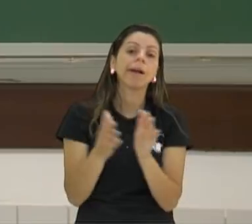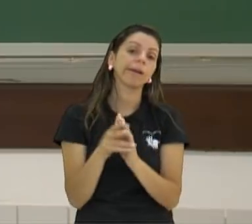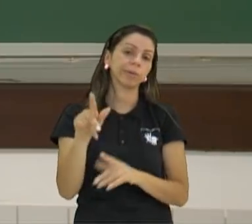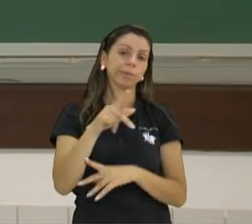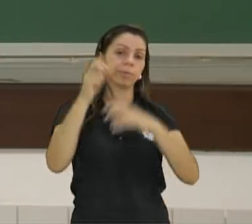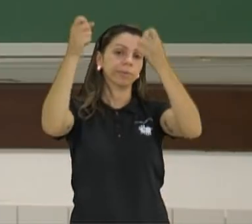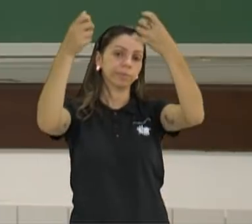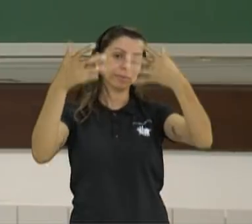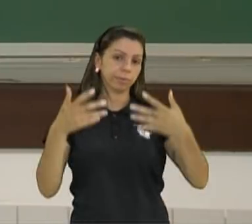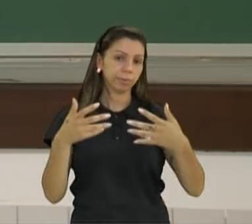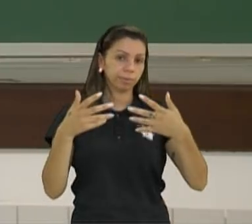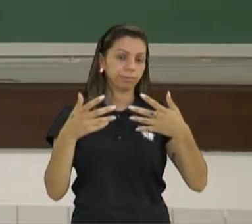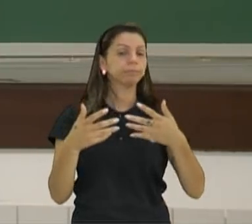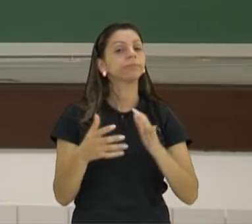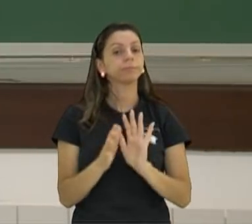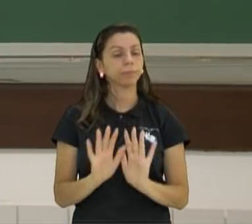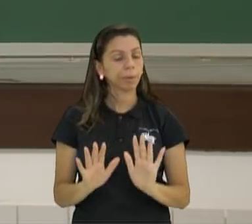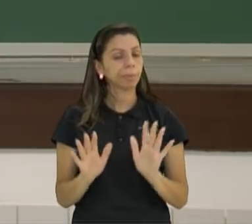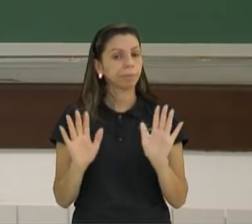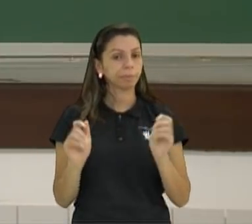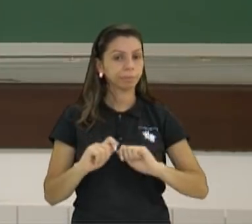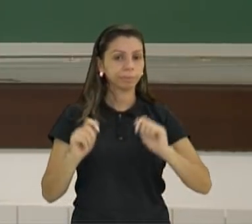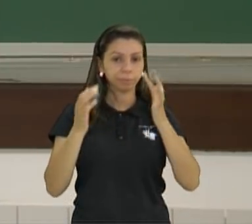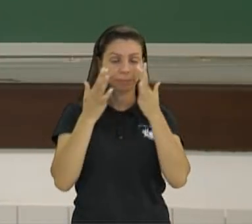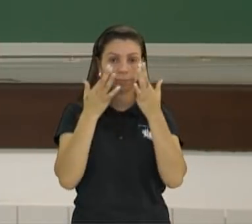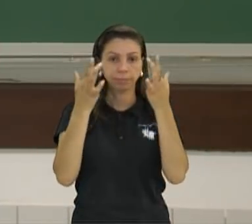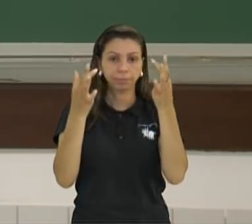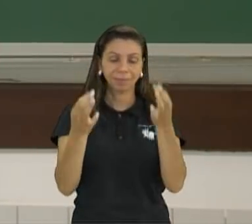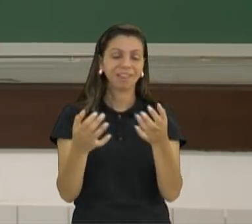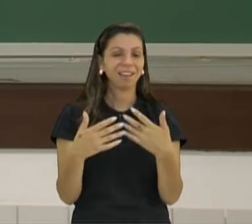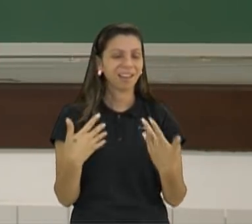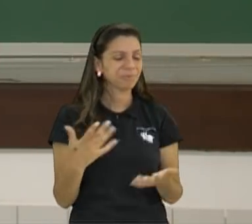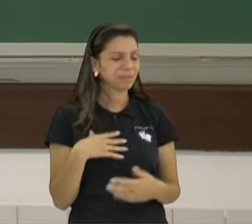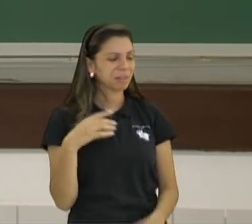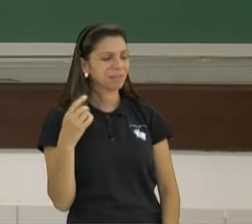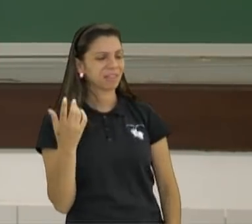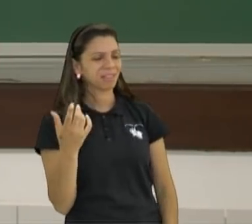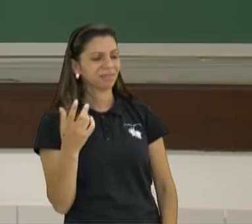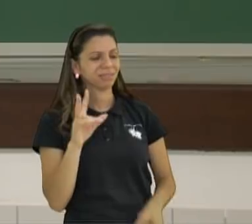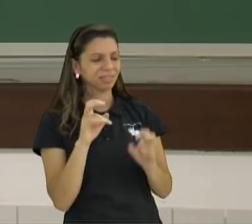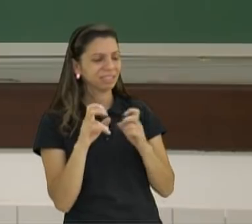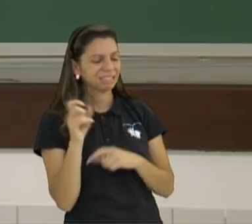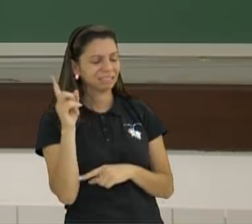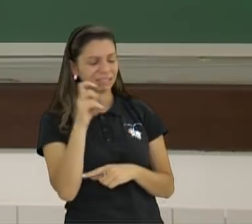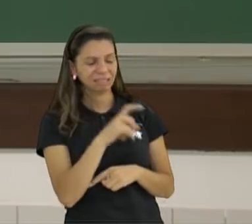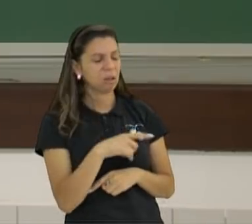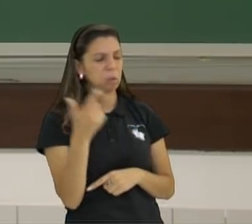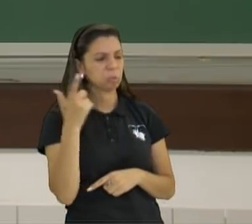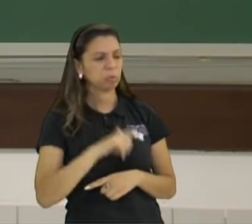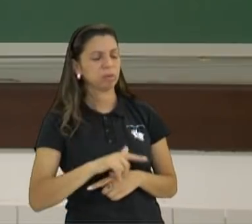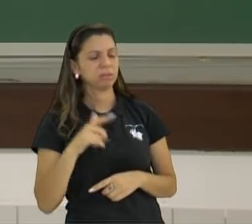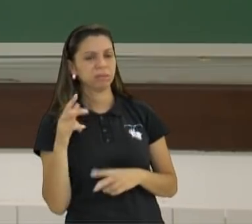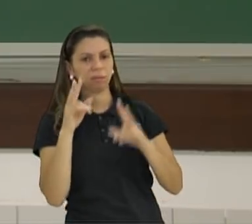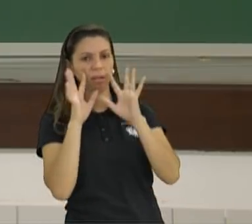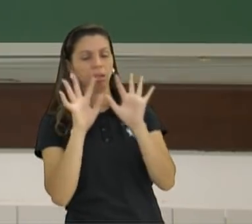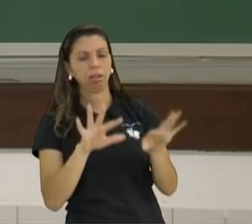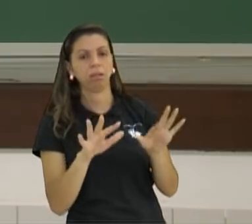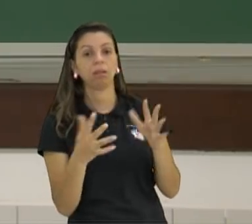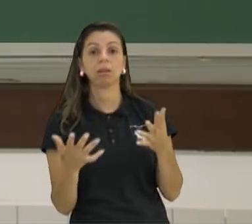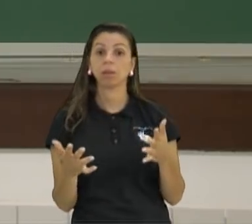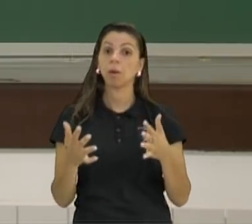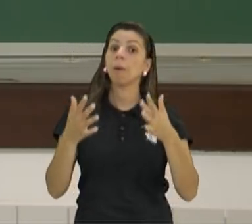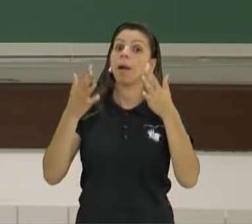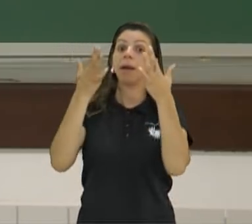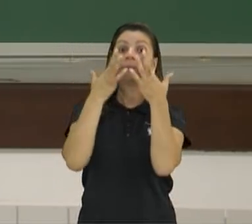explica. Certo? Então, presta atenção. Ai, mas esse assunto é muito difícil, eu não consigo prestar atenção. Presta atenção que